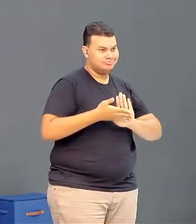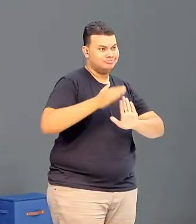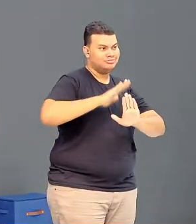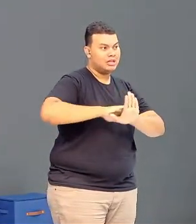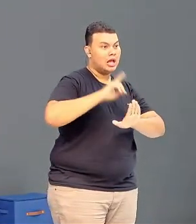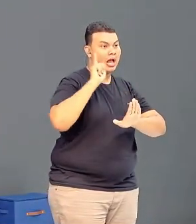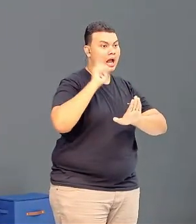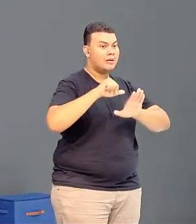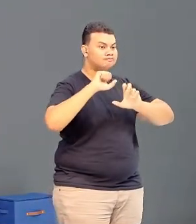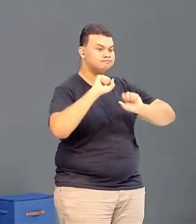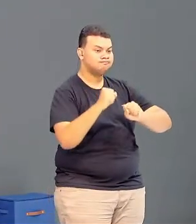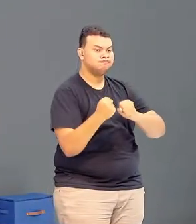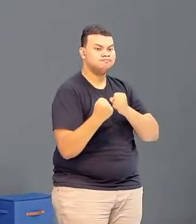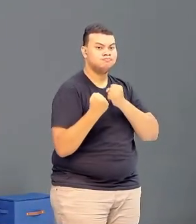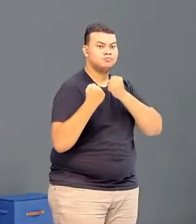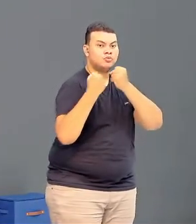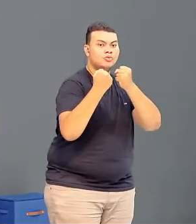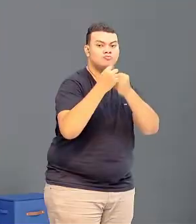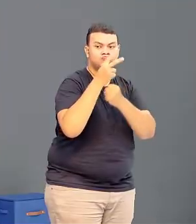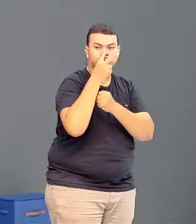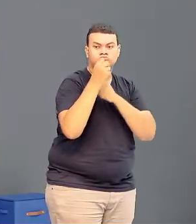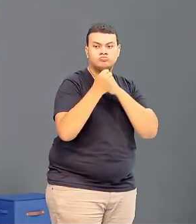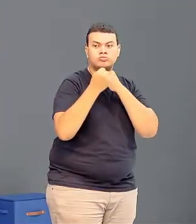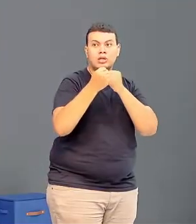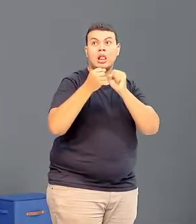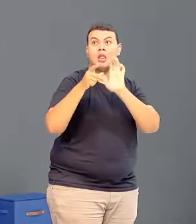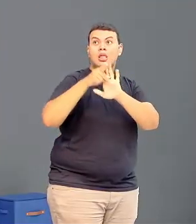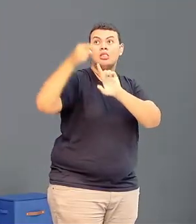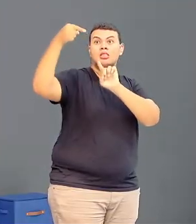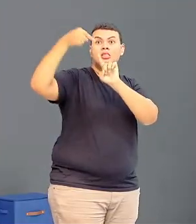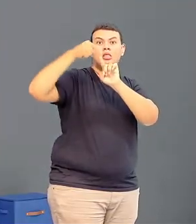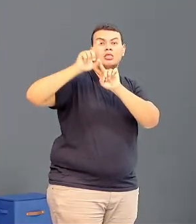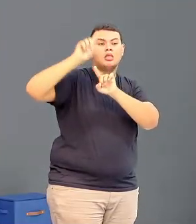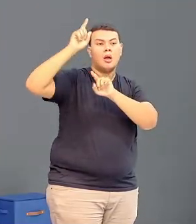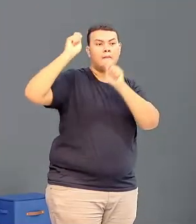são poderosas em Deus para destruir